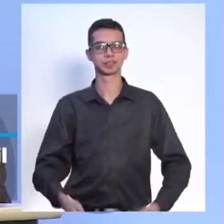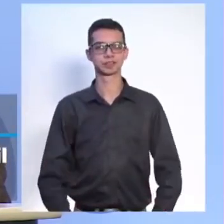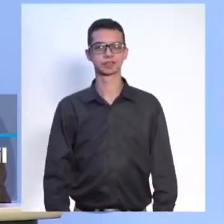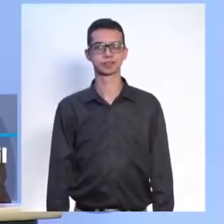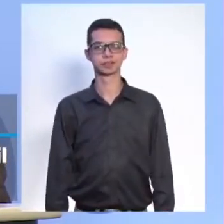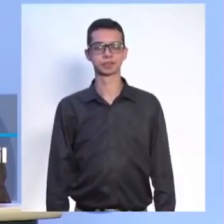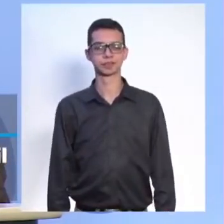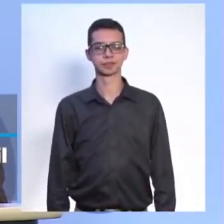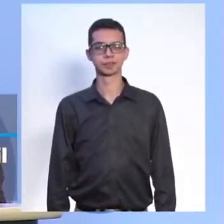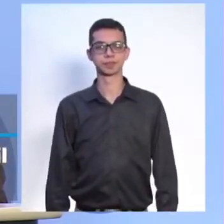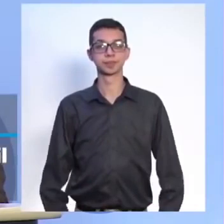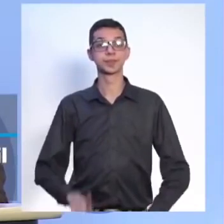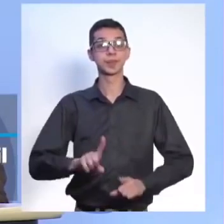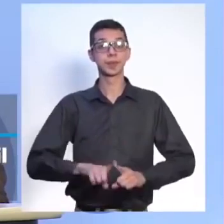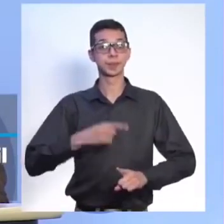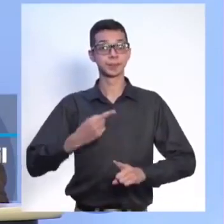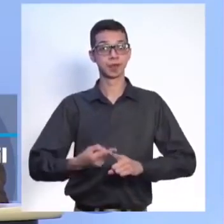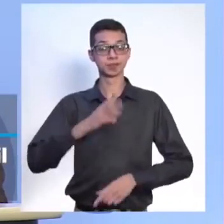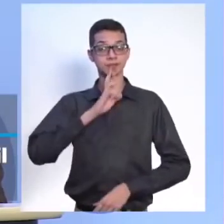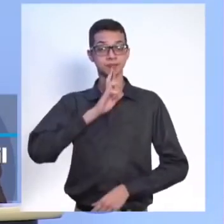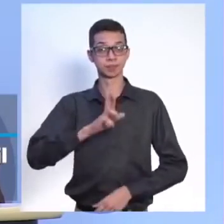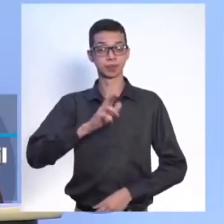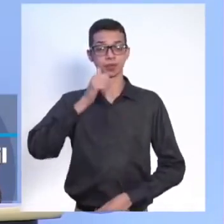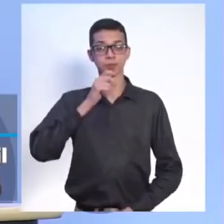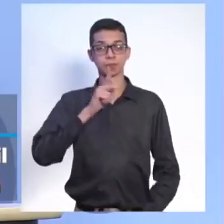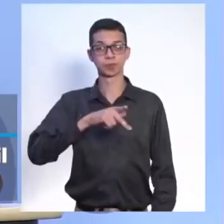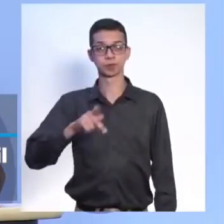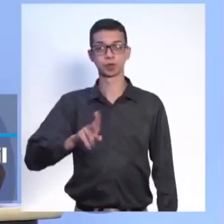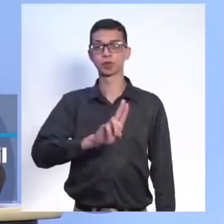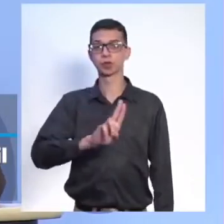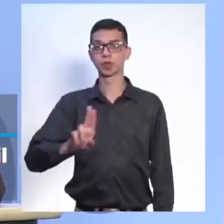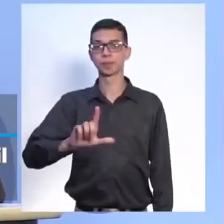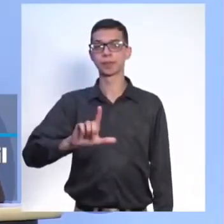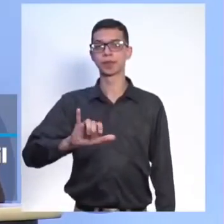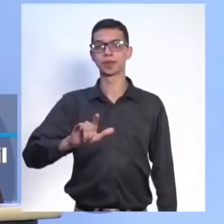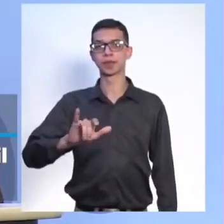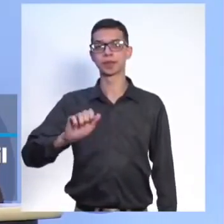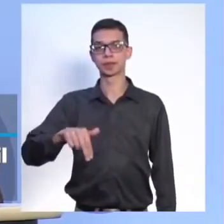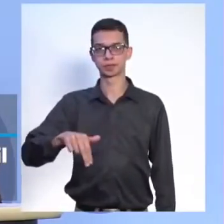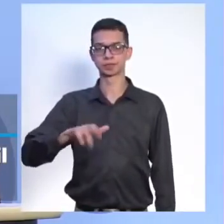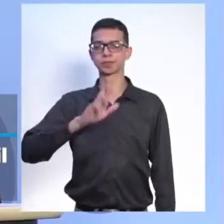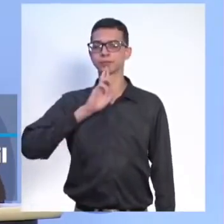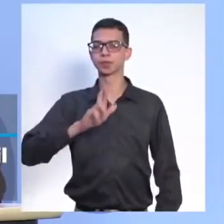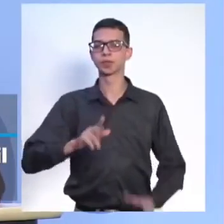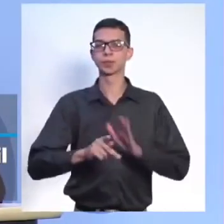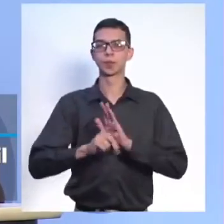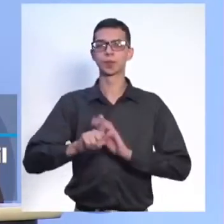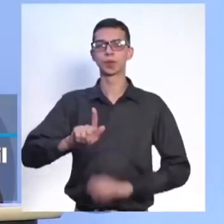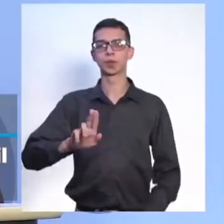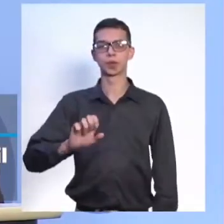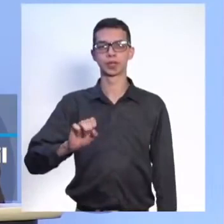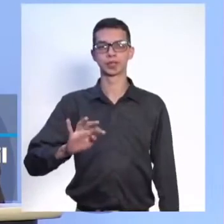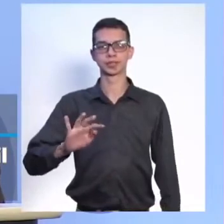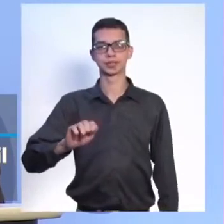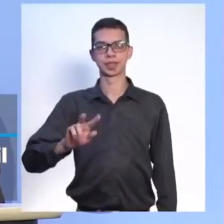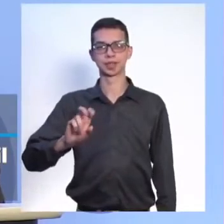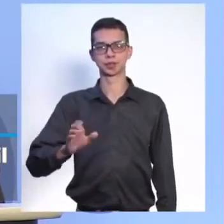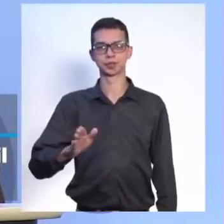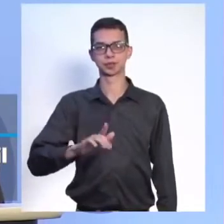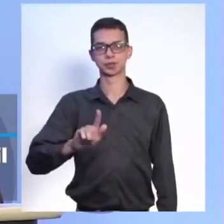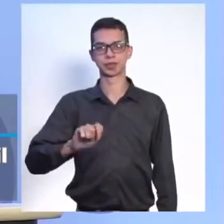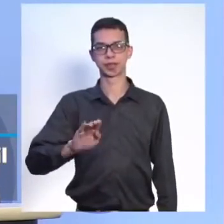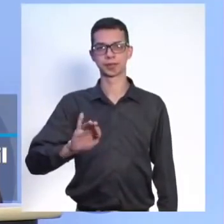mais uma resposta. Professora Lília traz a resposta do Gustavo Gabriel, do 9º ano A, da